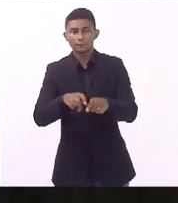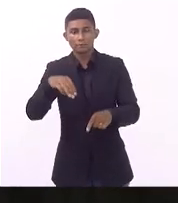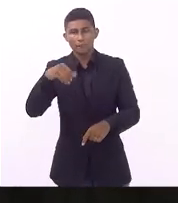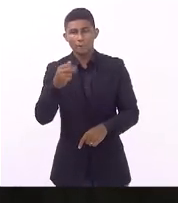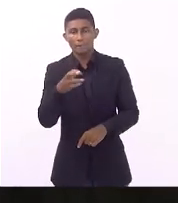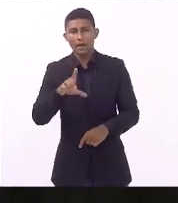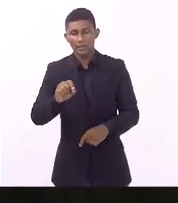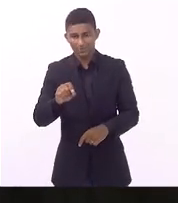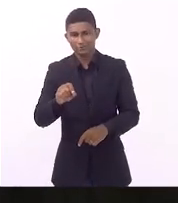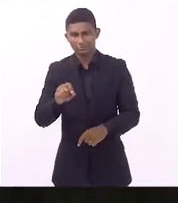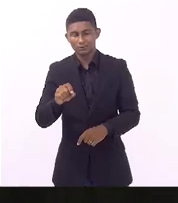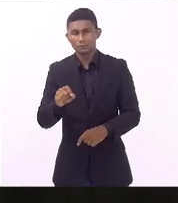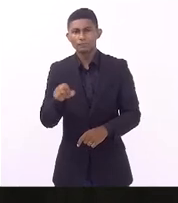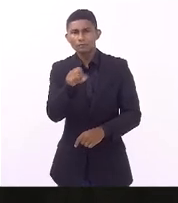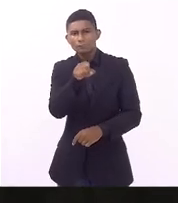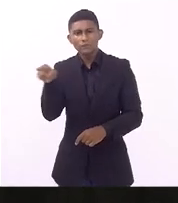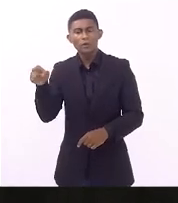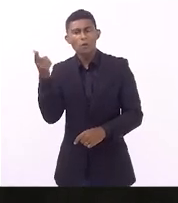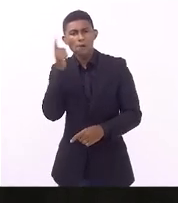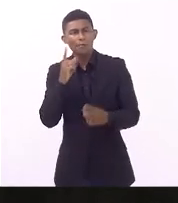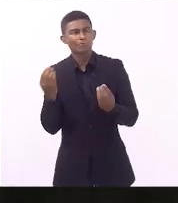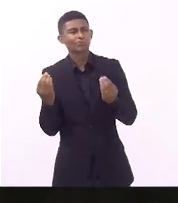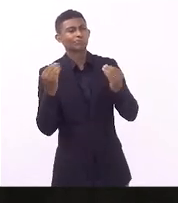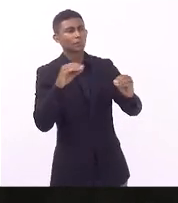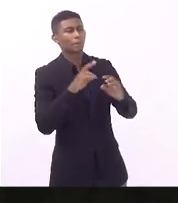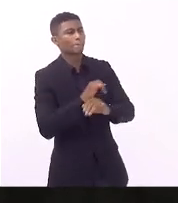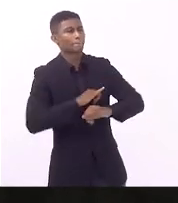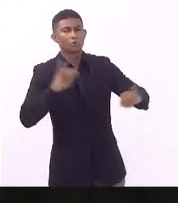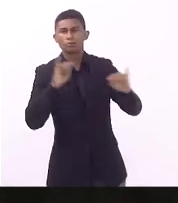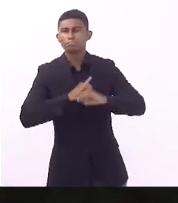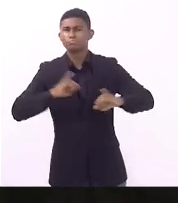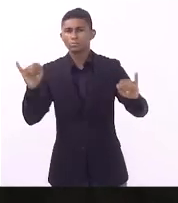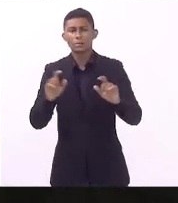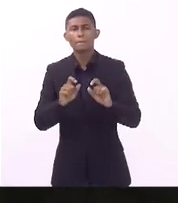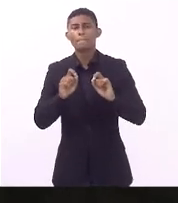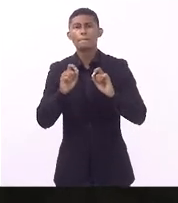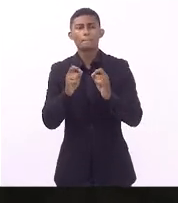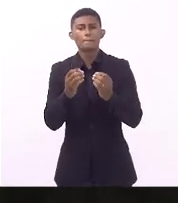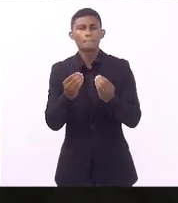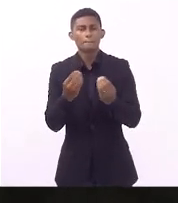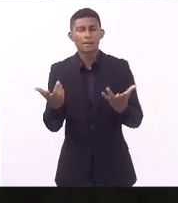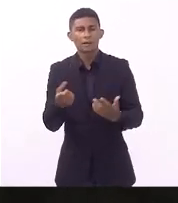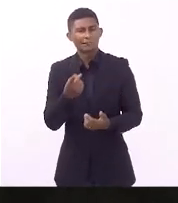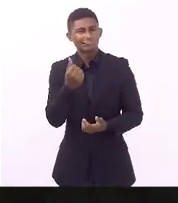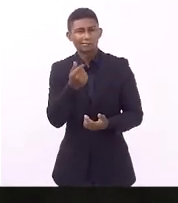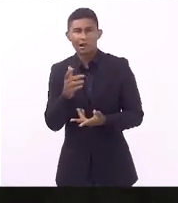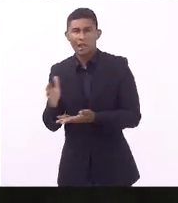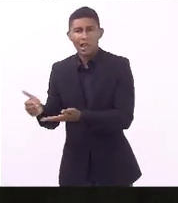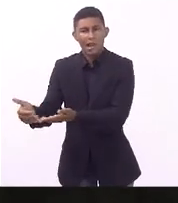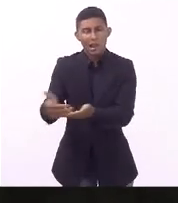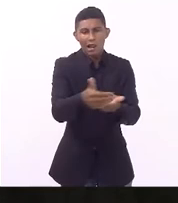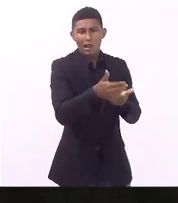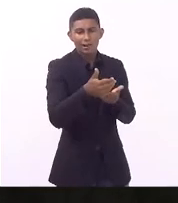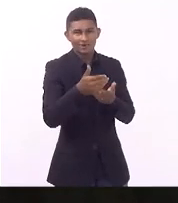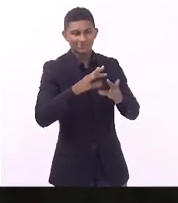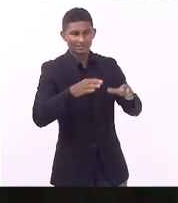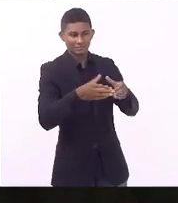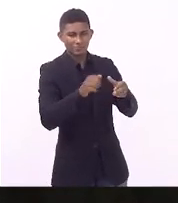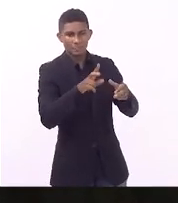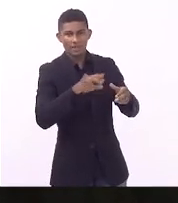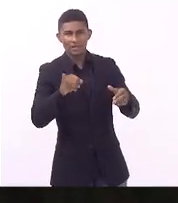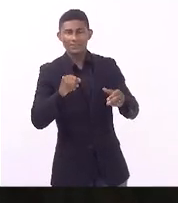e implantaram uma excepcional campanha publicitária de arrecadação de fundos para a nossa cambalida ABI no auge da